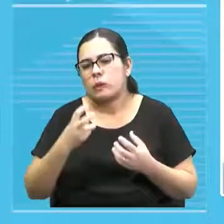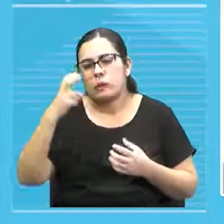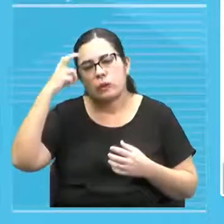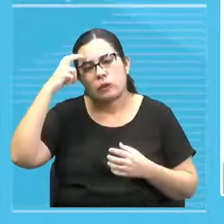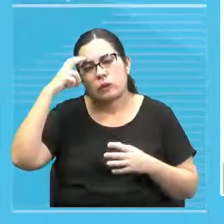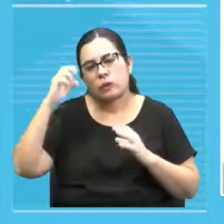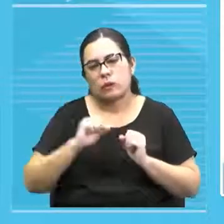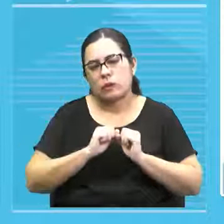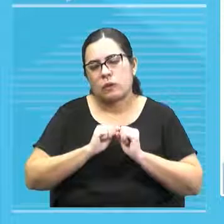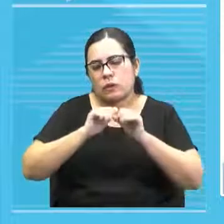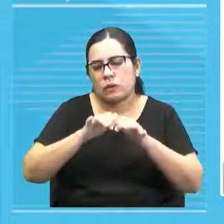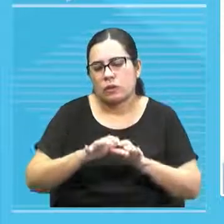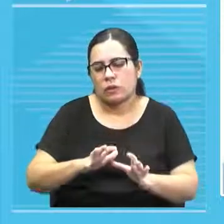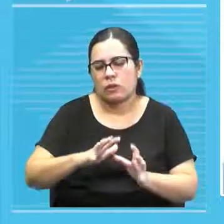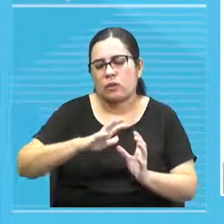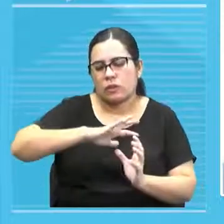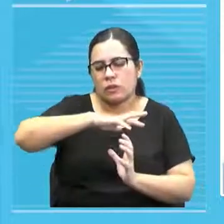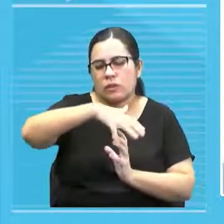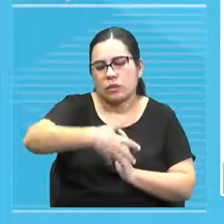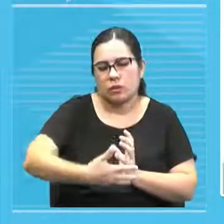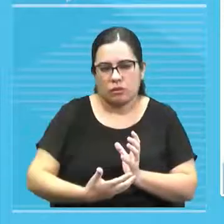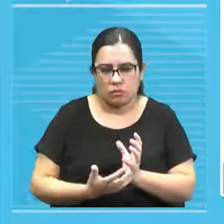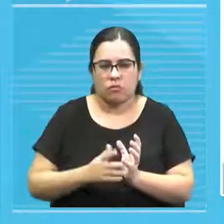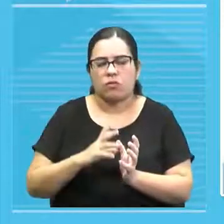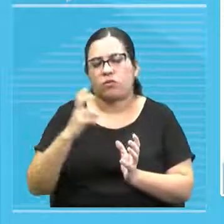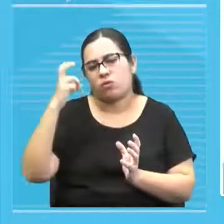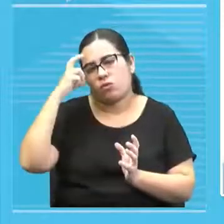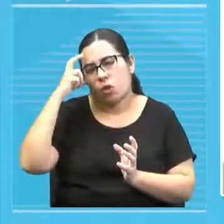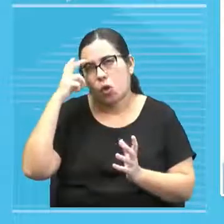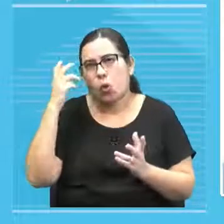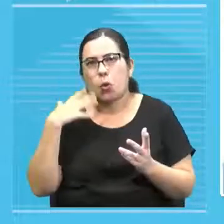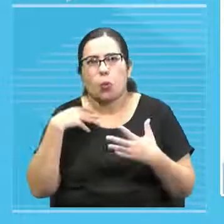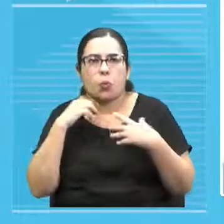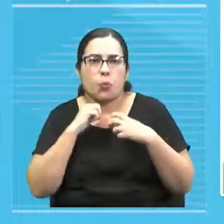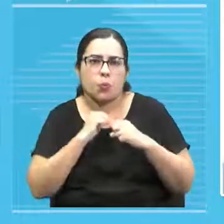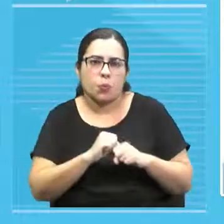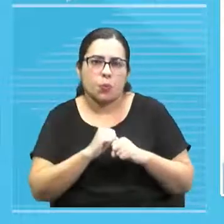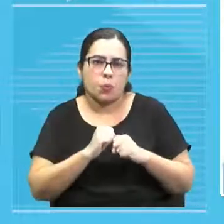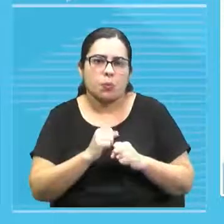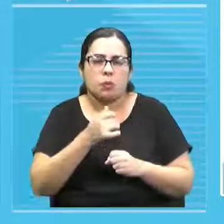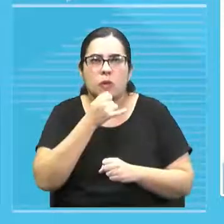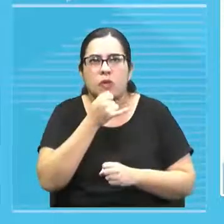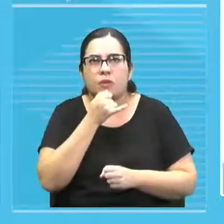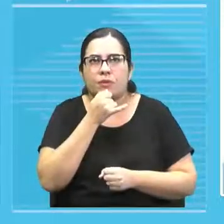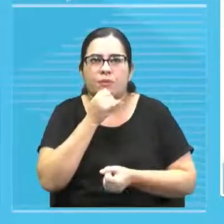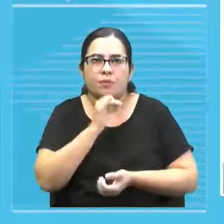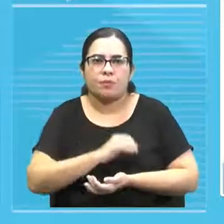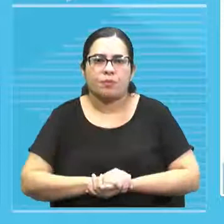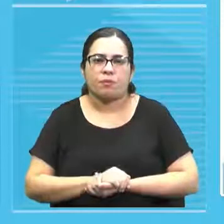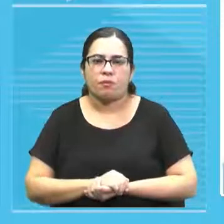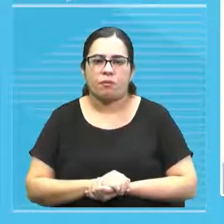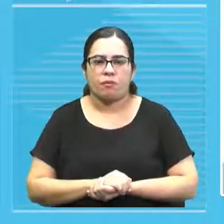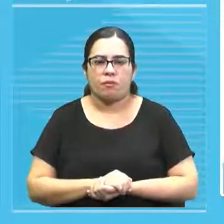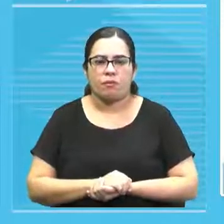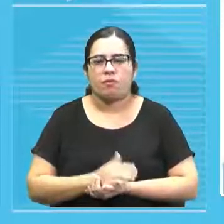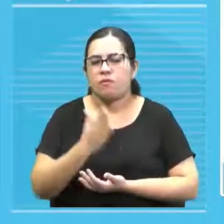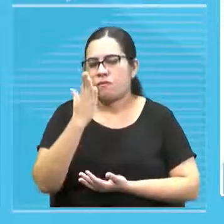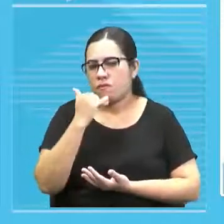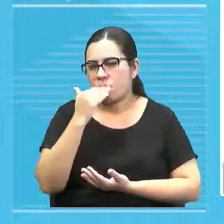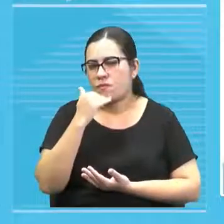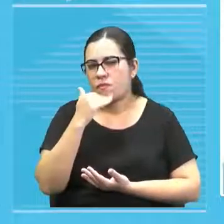quer ver um exemplo disso a eu posso puxar aqui como exemplo a